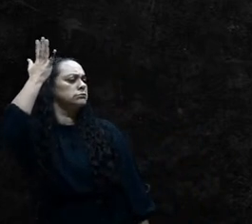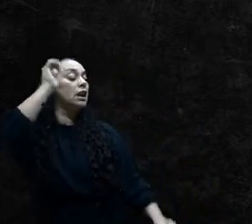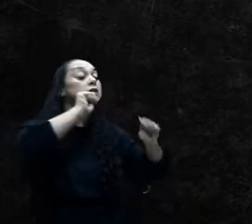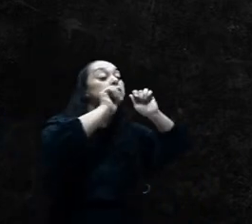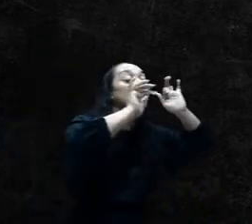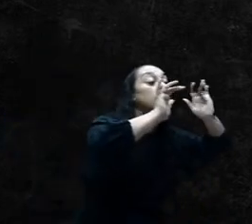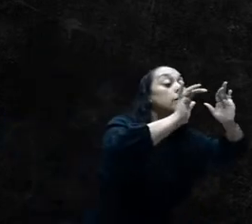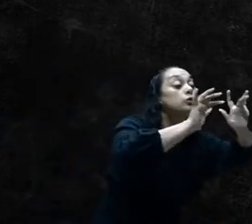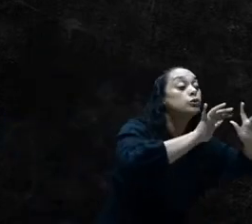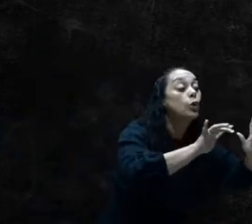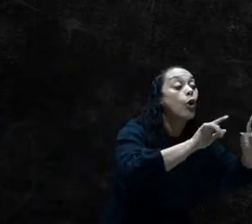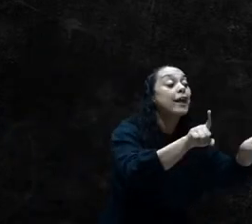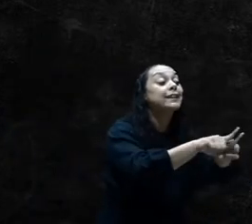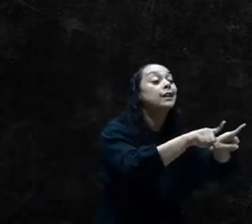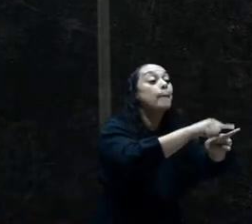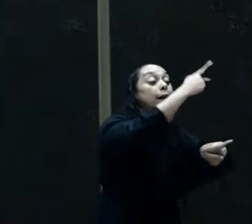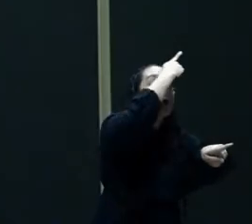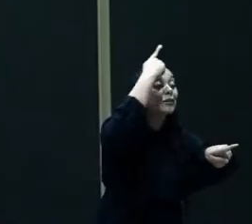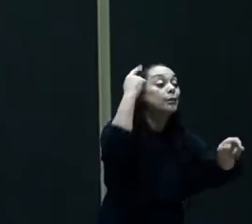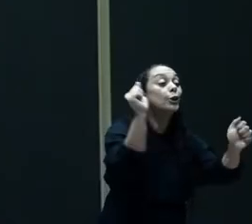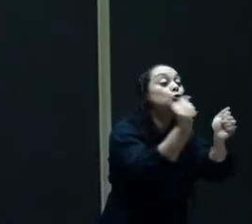os que navegam com você